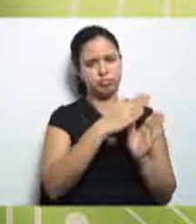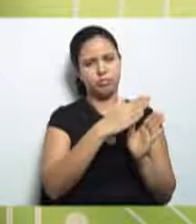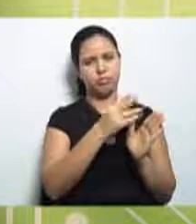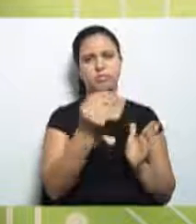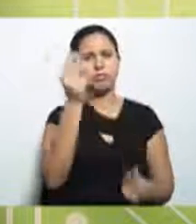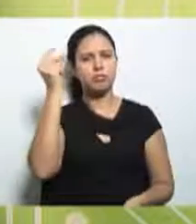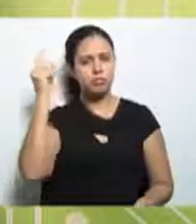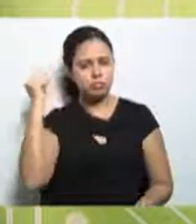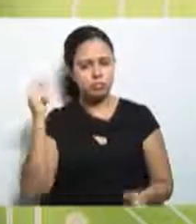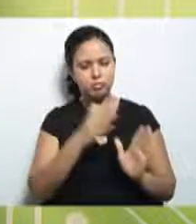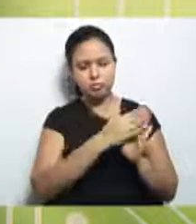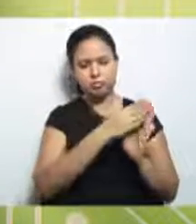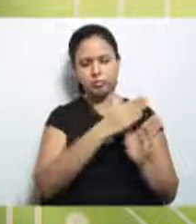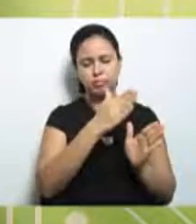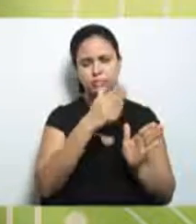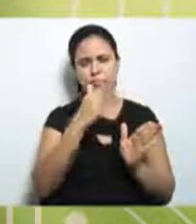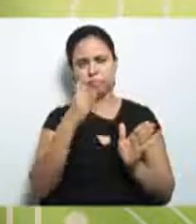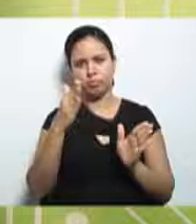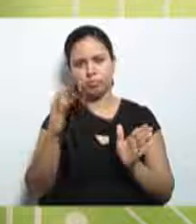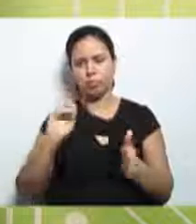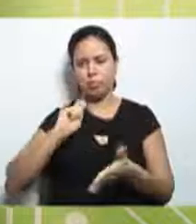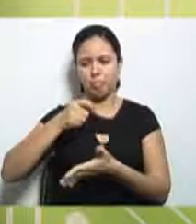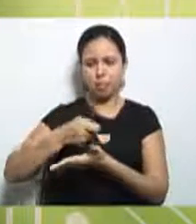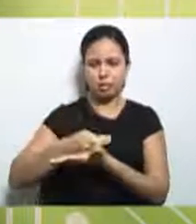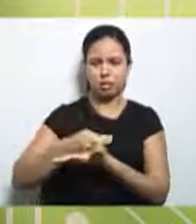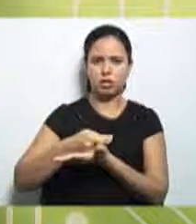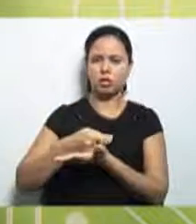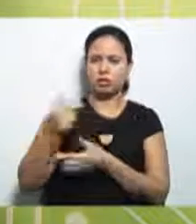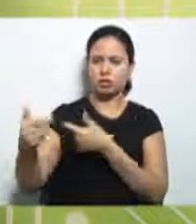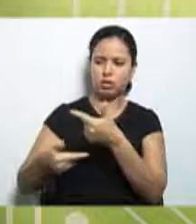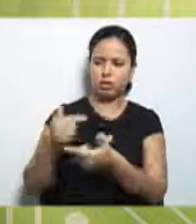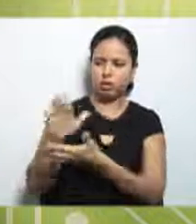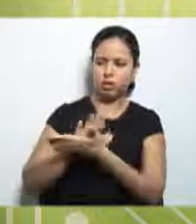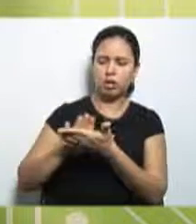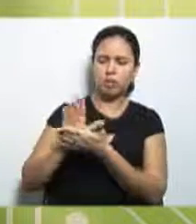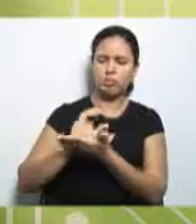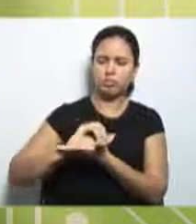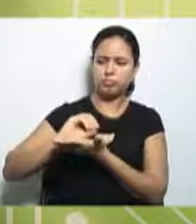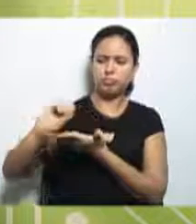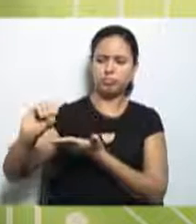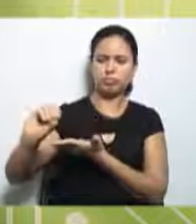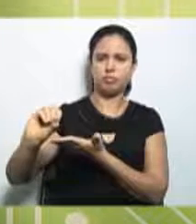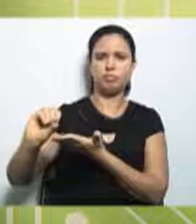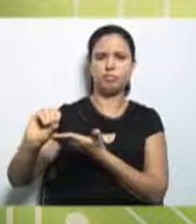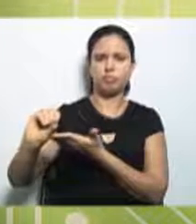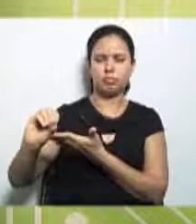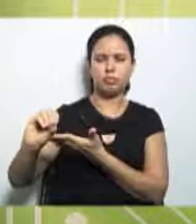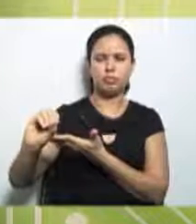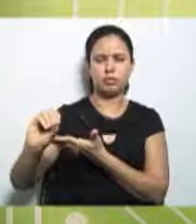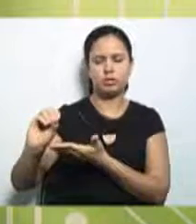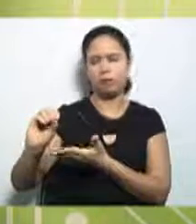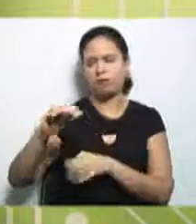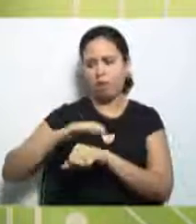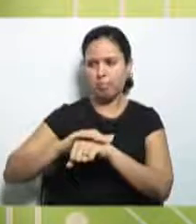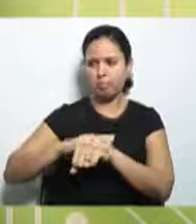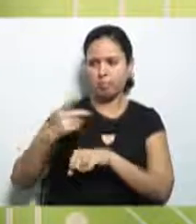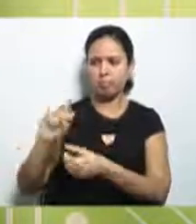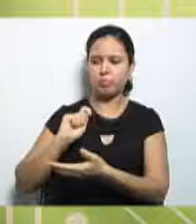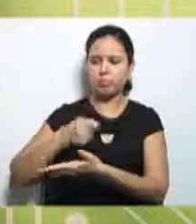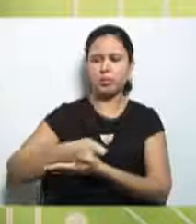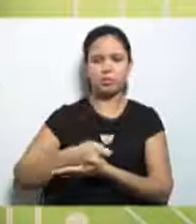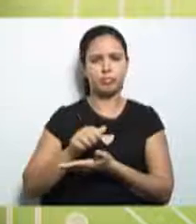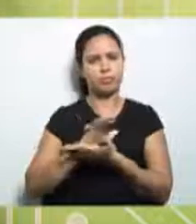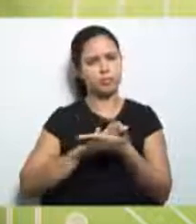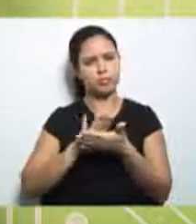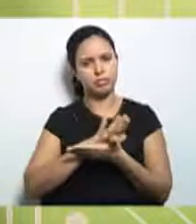os trabalhadores. A sociedade funcionava e os bens eram produzidos sem que essa mão de obra fosse